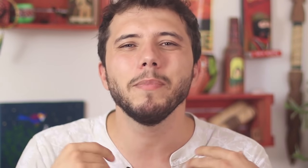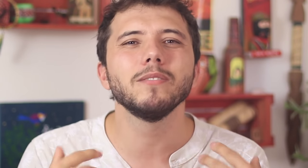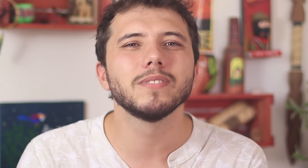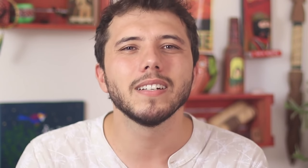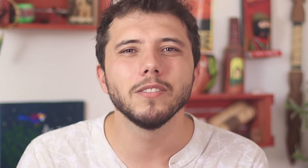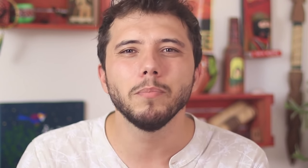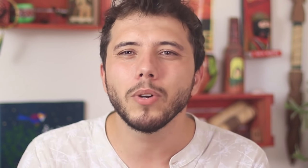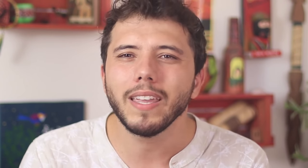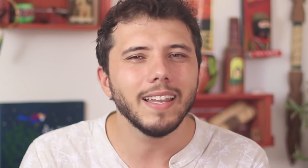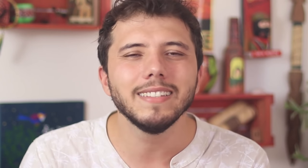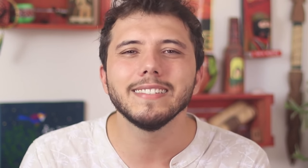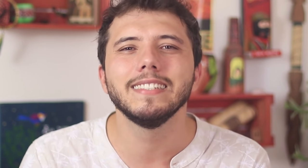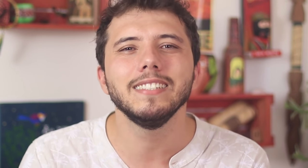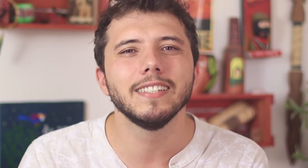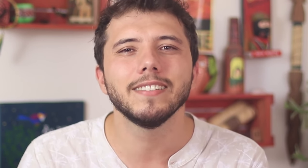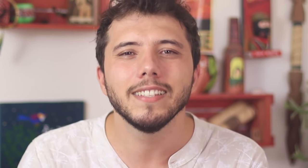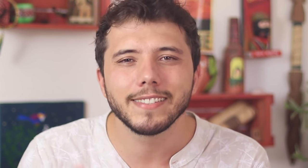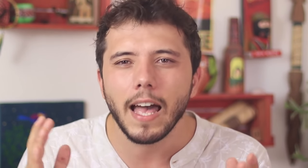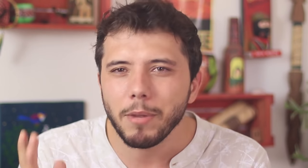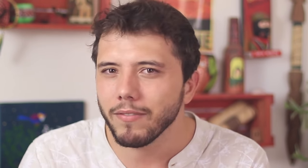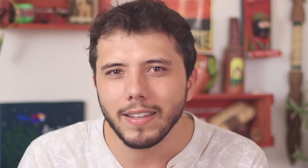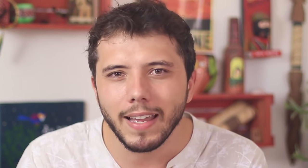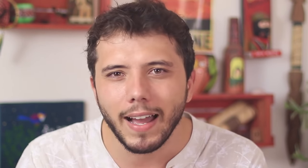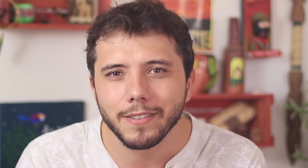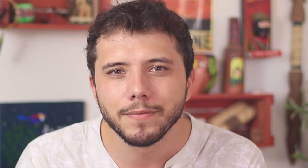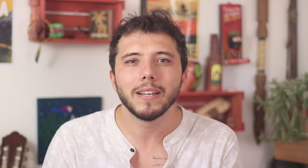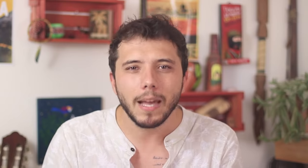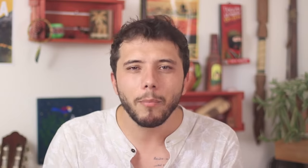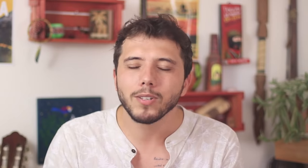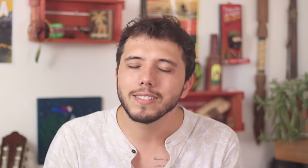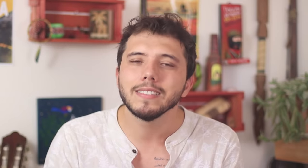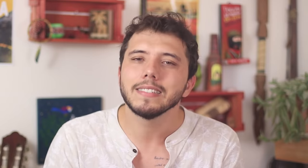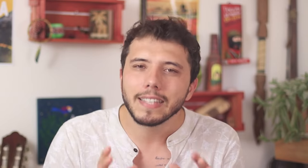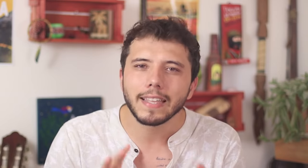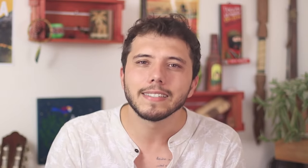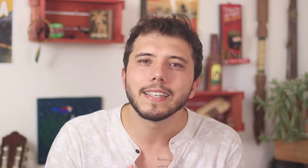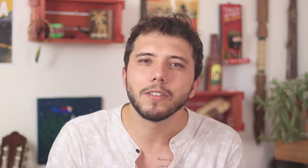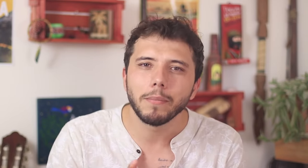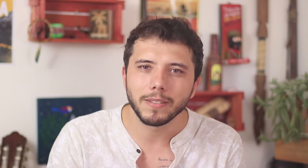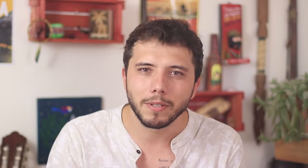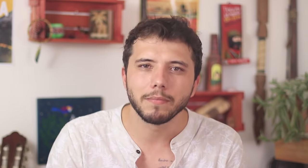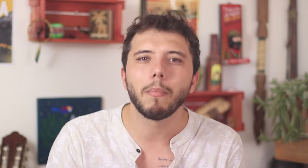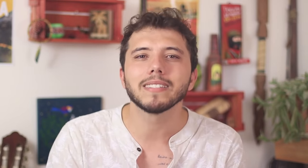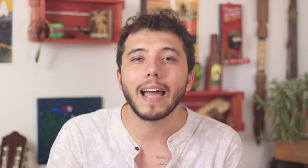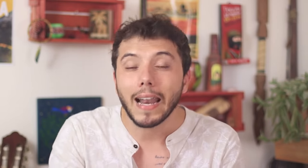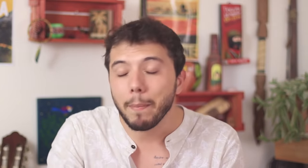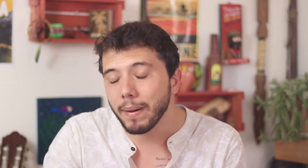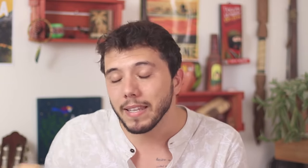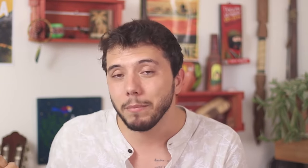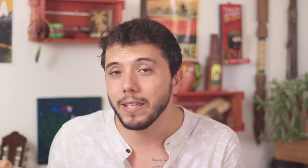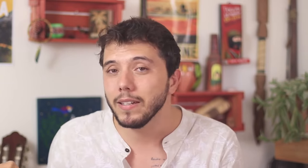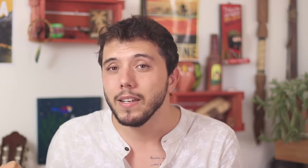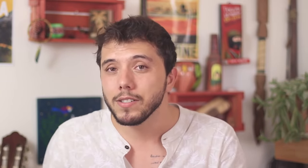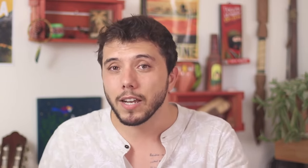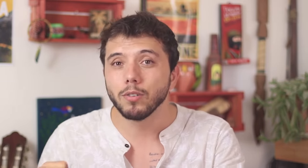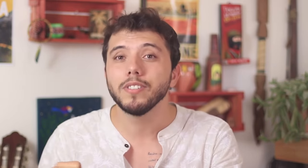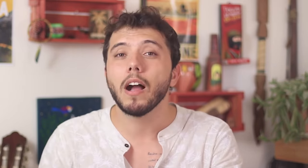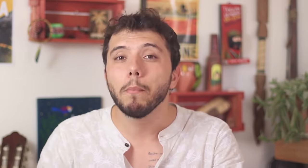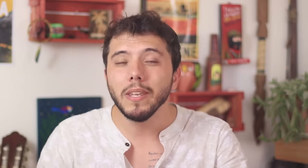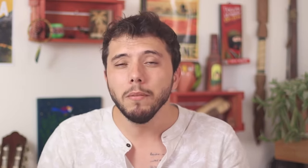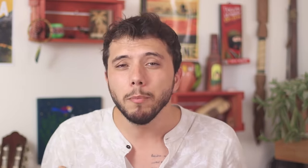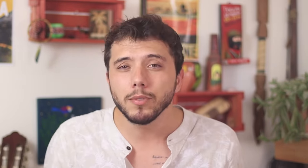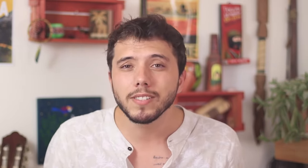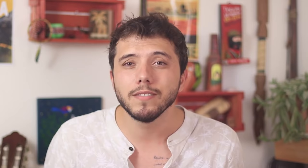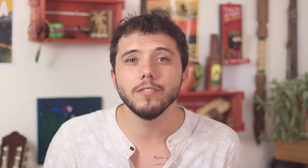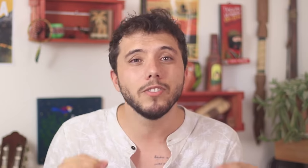que você pode ficar perguntando porque que ele insiste nisso ele sabe que vai dar errado mas aposta segue sendo a mesma mascarada anemia